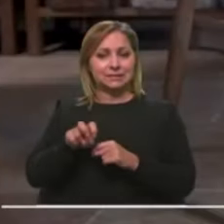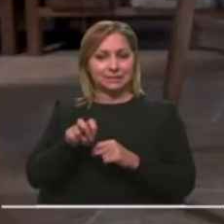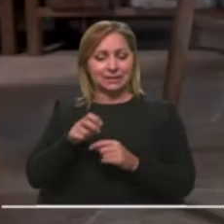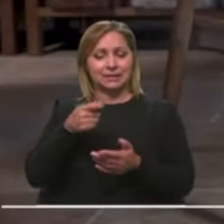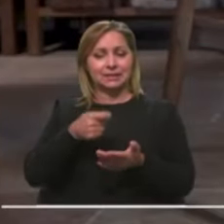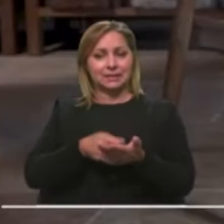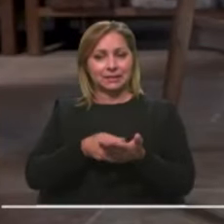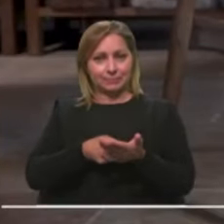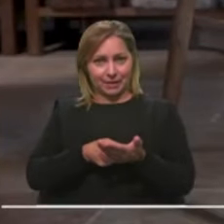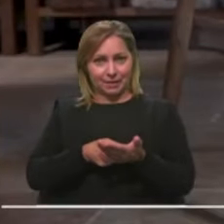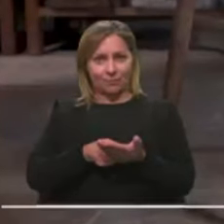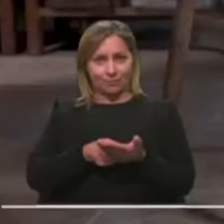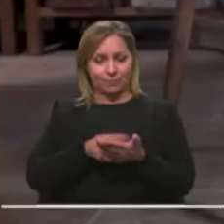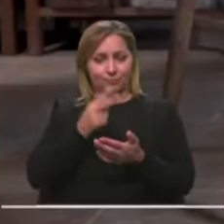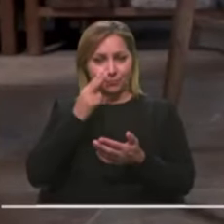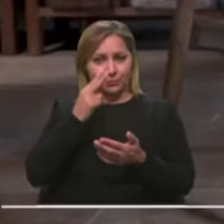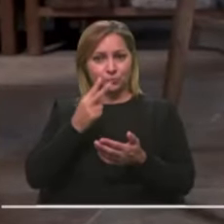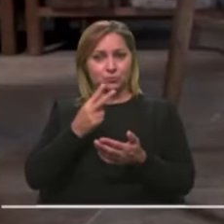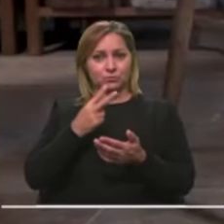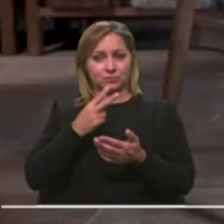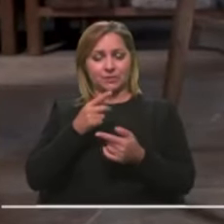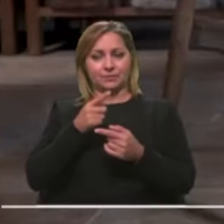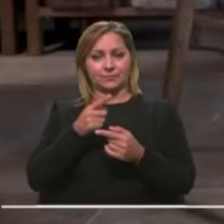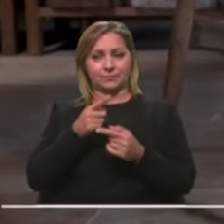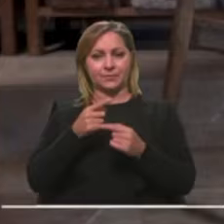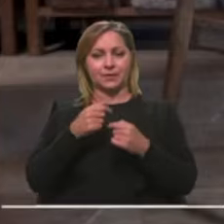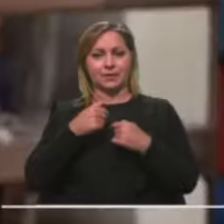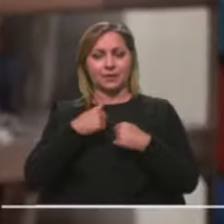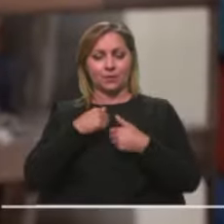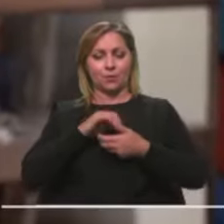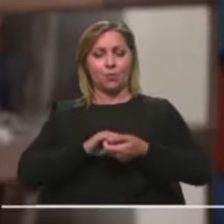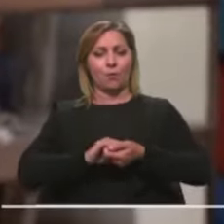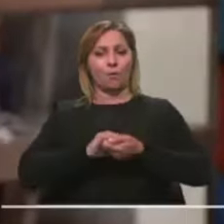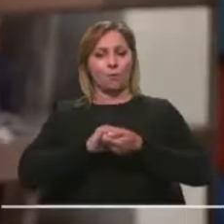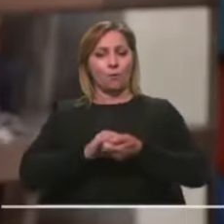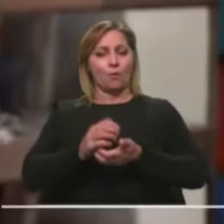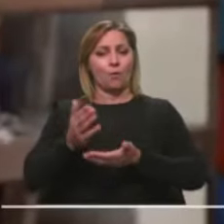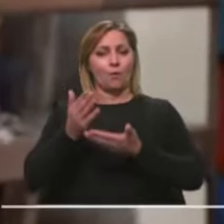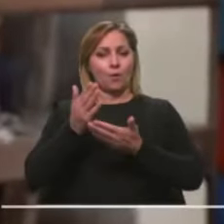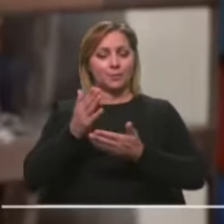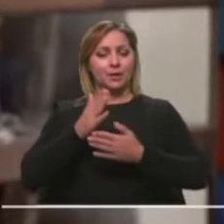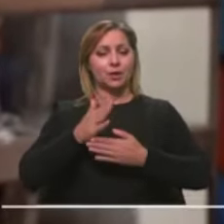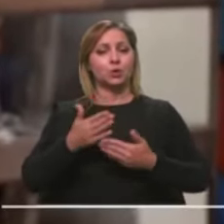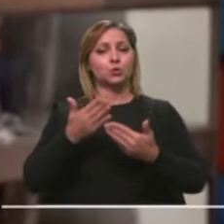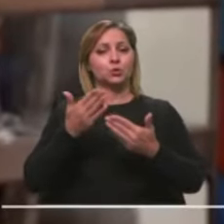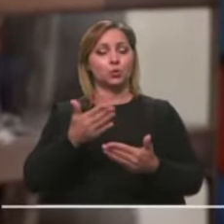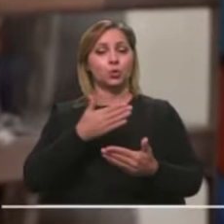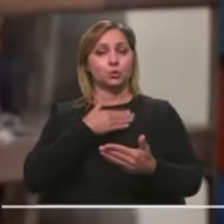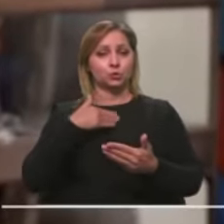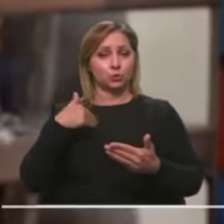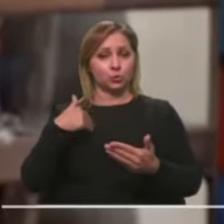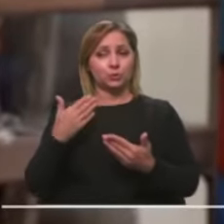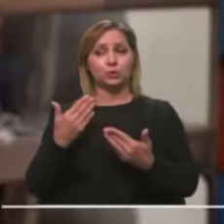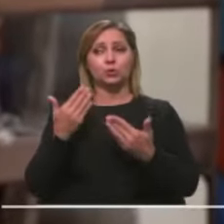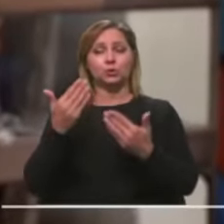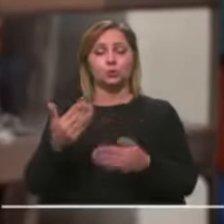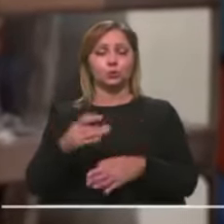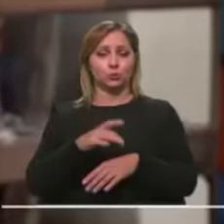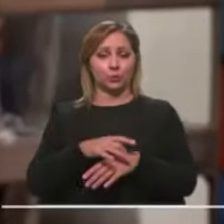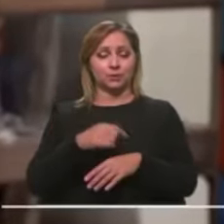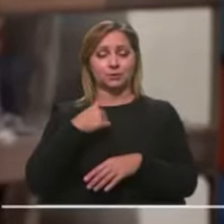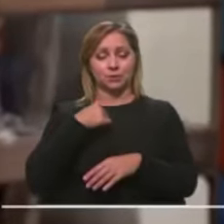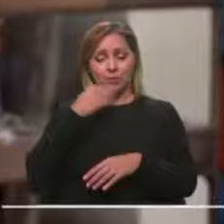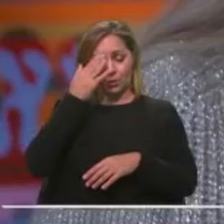ver. Para já rendo-lhes tanto a minha homenagem que dou-lhes a minha saúde e a minha doença. E eu acho que as pessoas acabam por